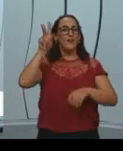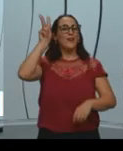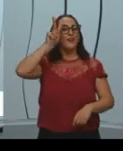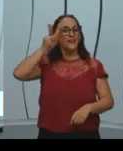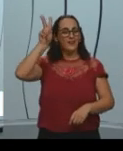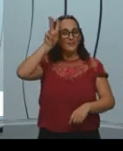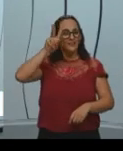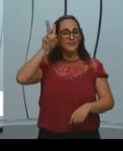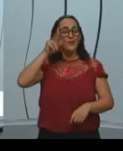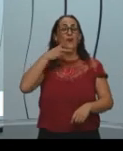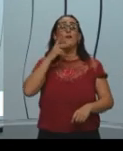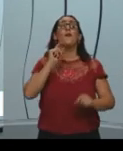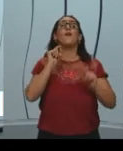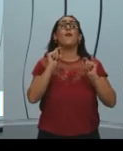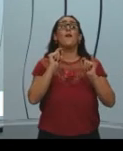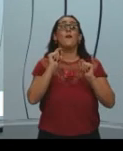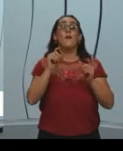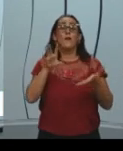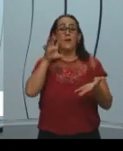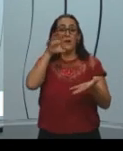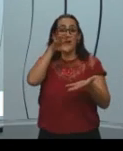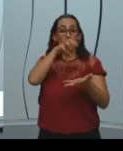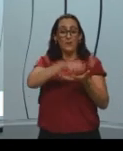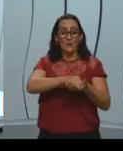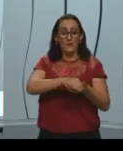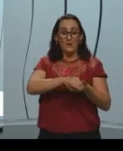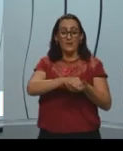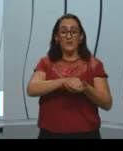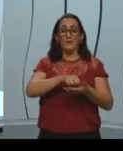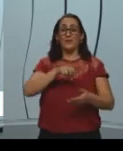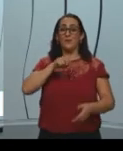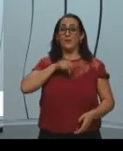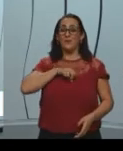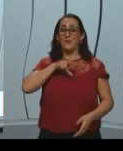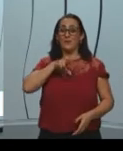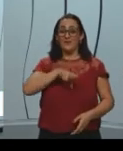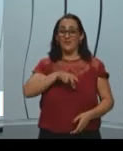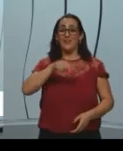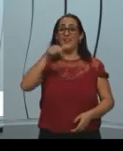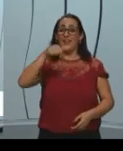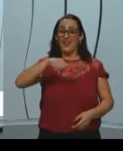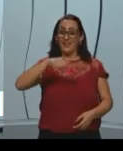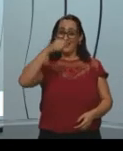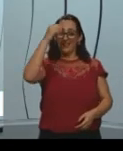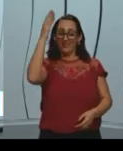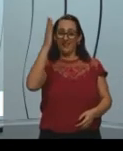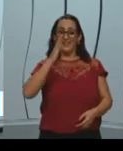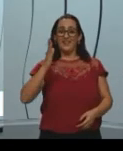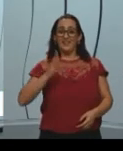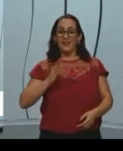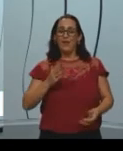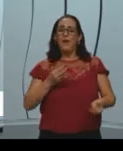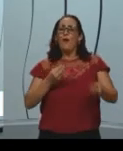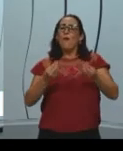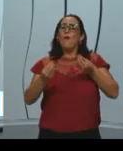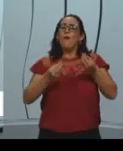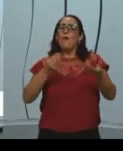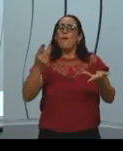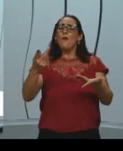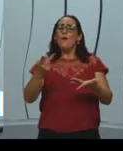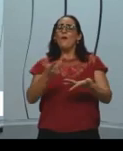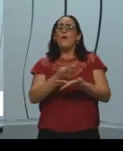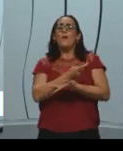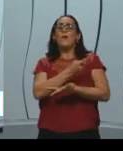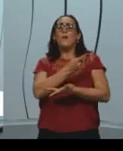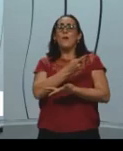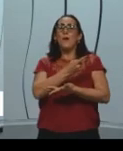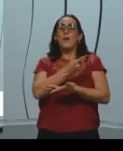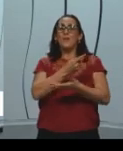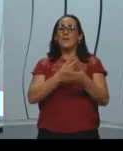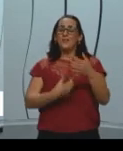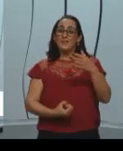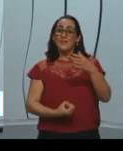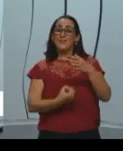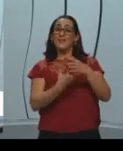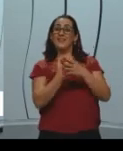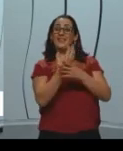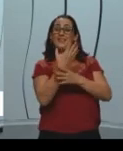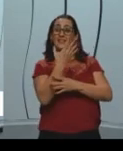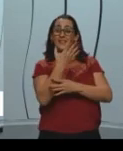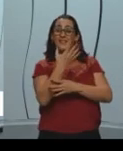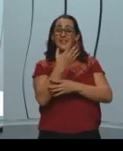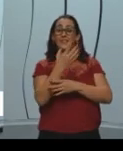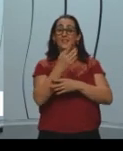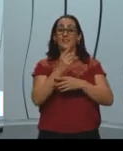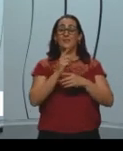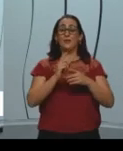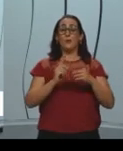da colonização portuguesa no Brasil e o processo de efetivação e implementação da